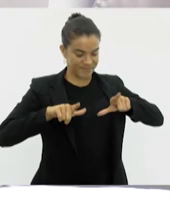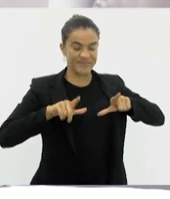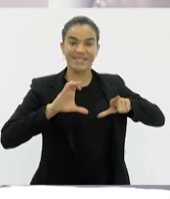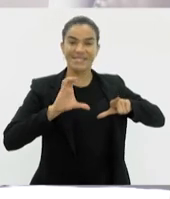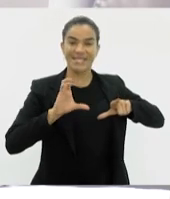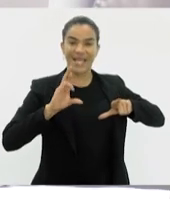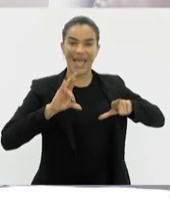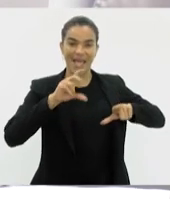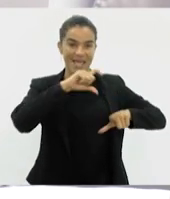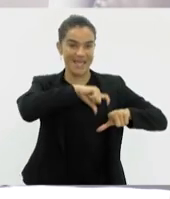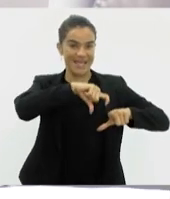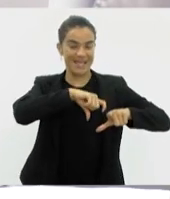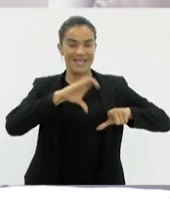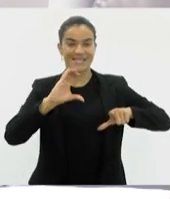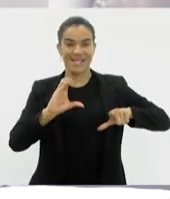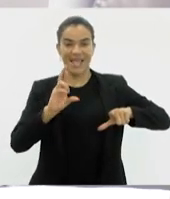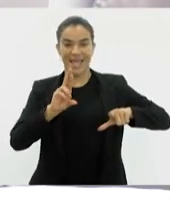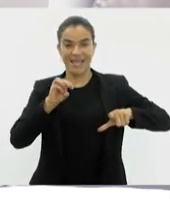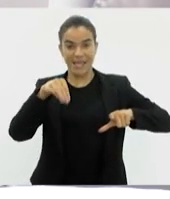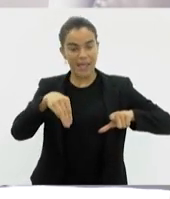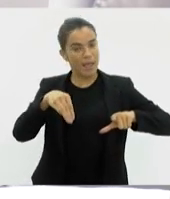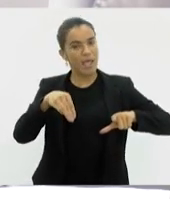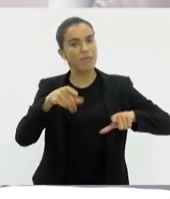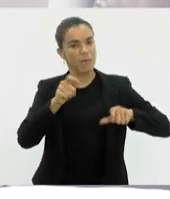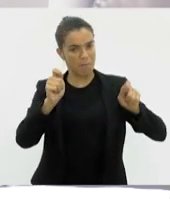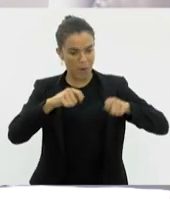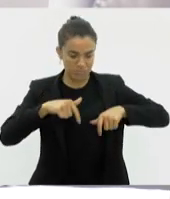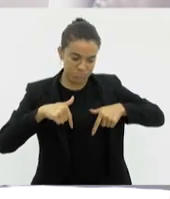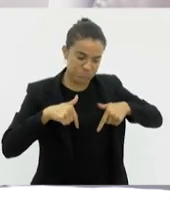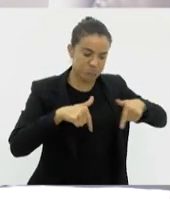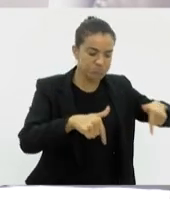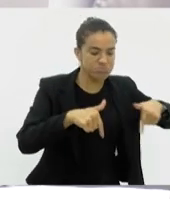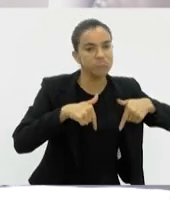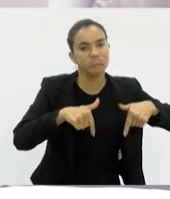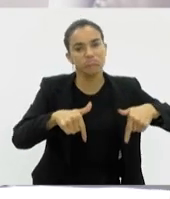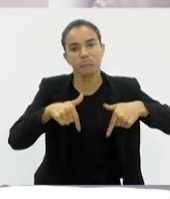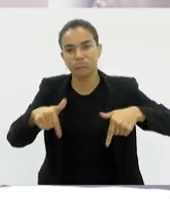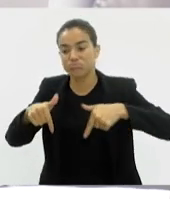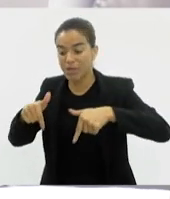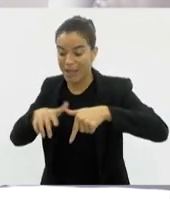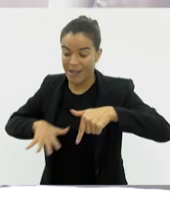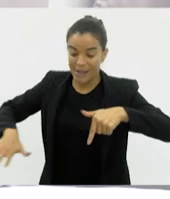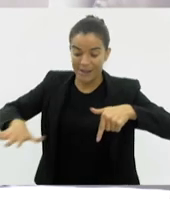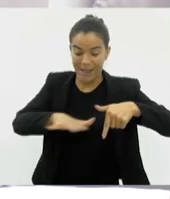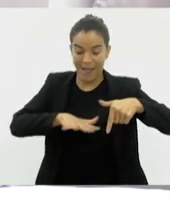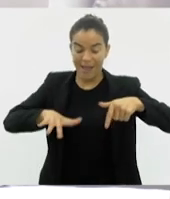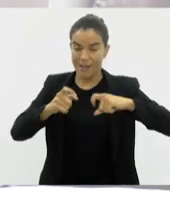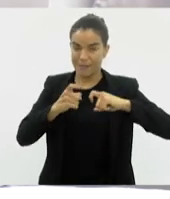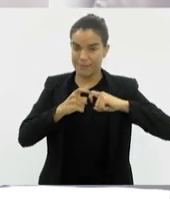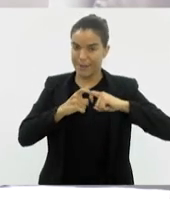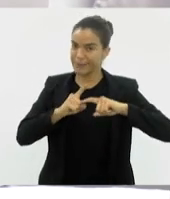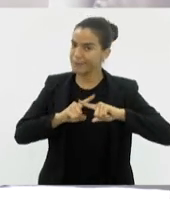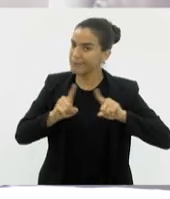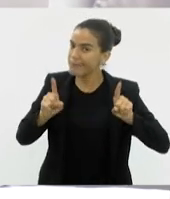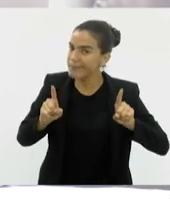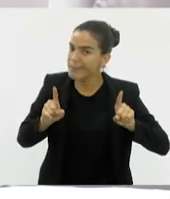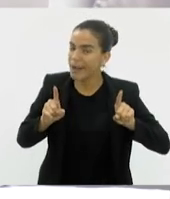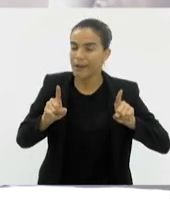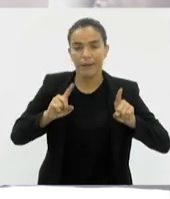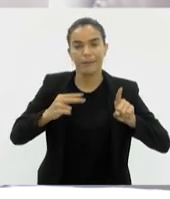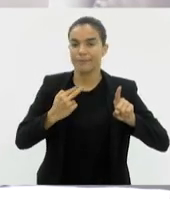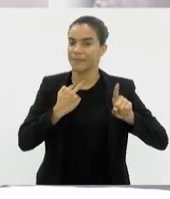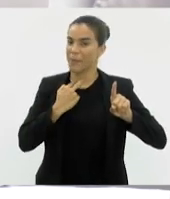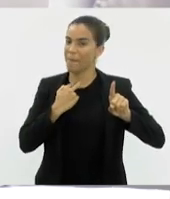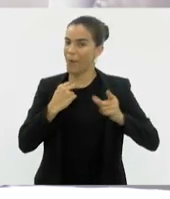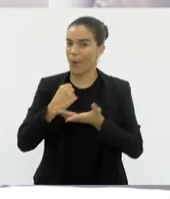CRM, ele é médico e está habilitado para fazer qualquer procedimento no universo médico. Mas não pode